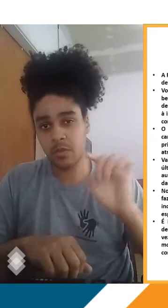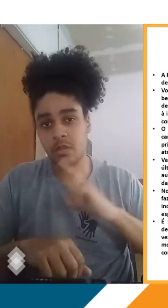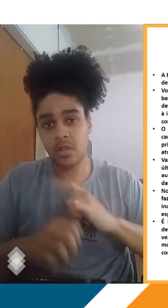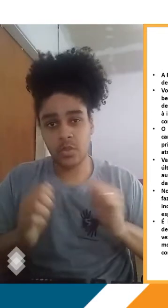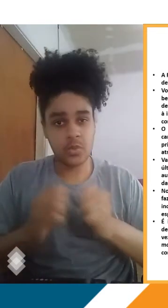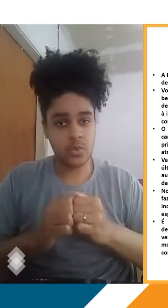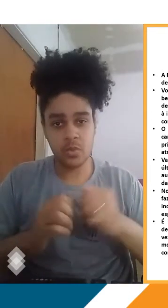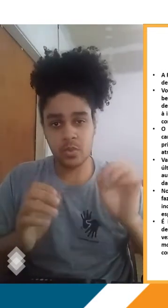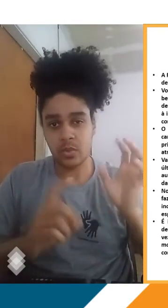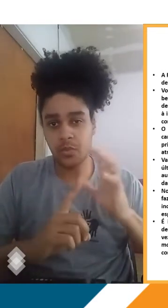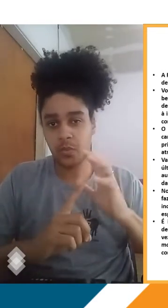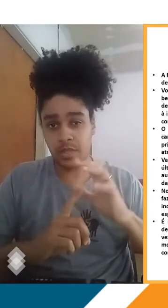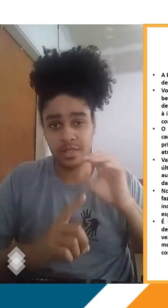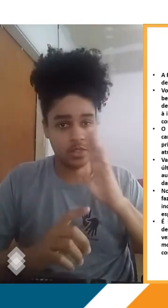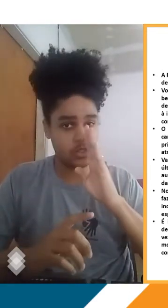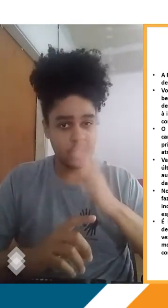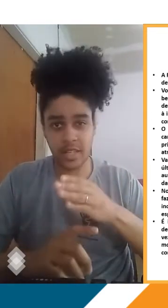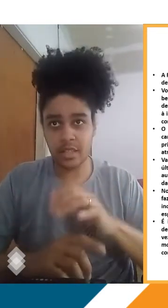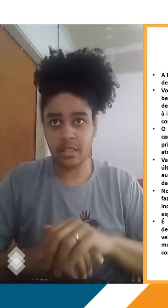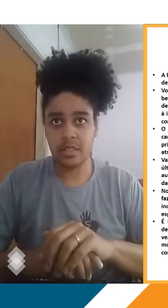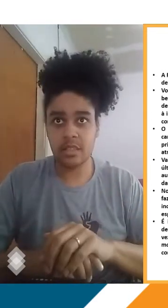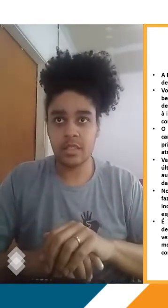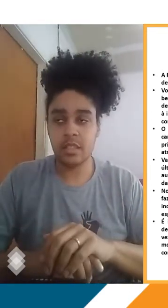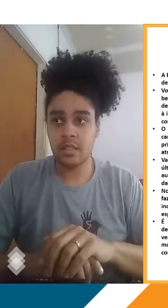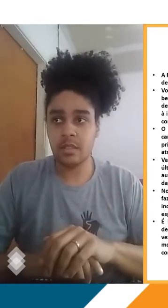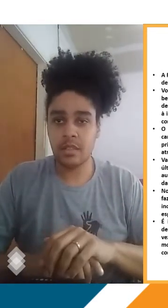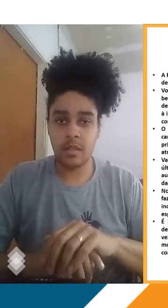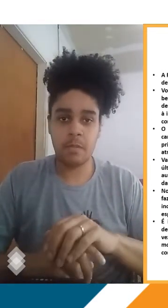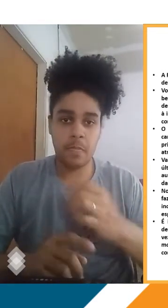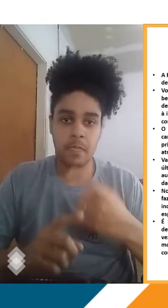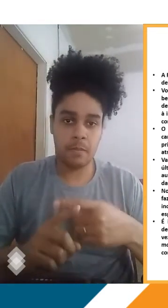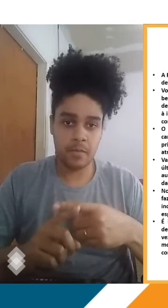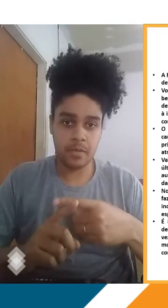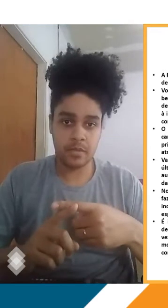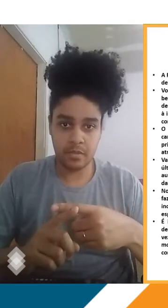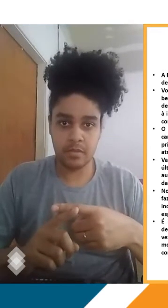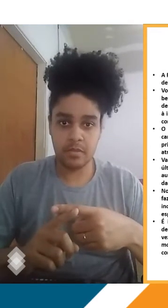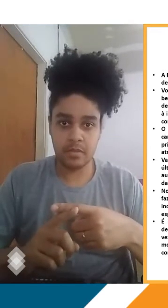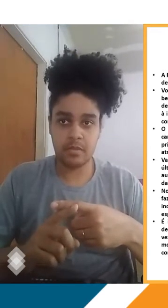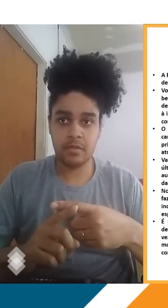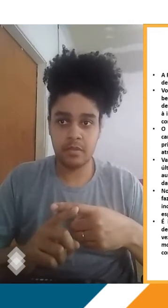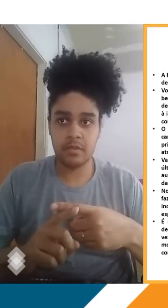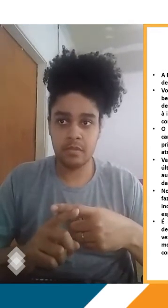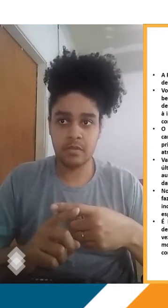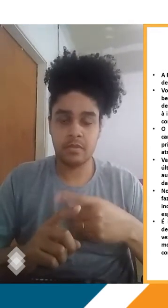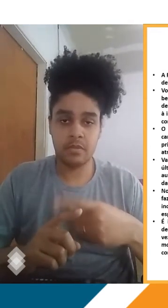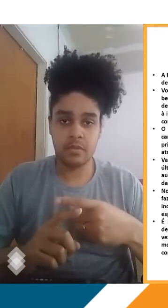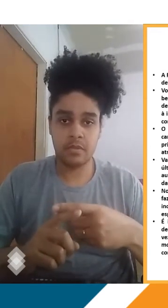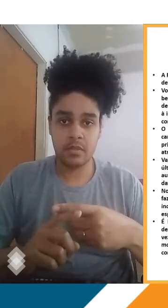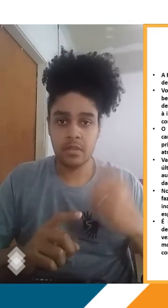Mansa exercem juntas influência direta sobre grande parte da região. Deve-se ao fato de abrigar uma conurbação